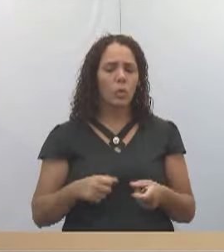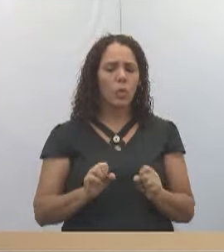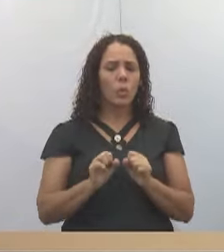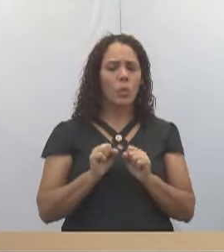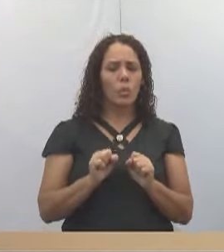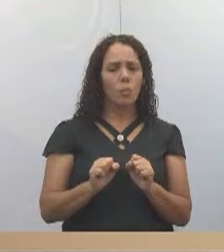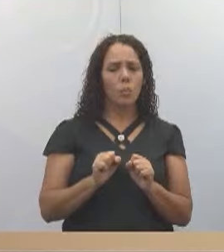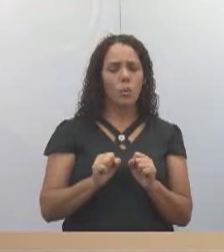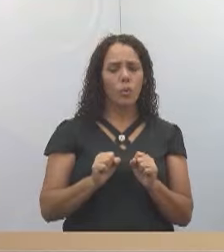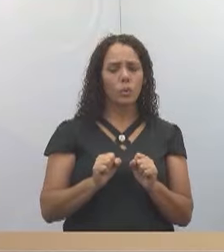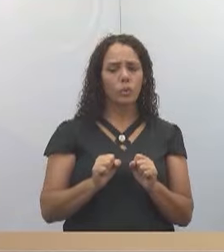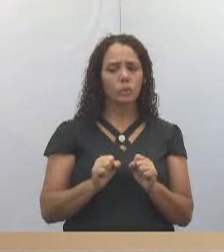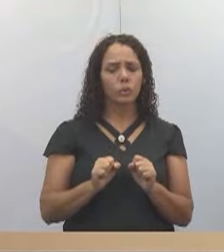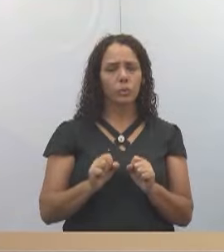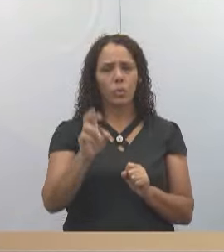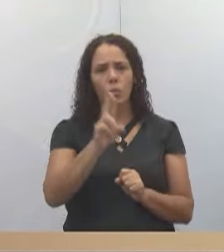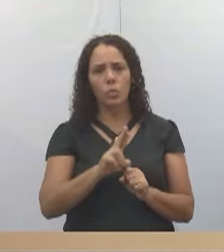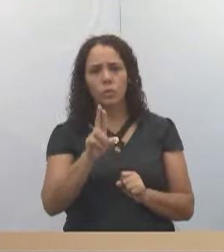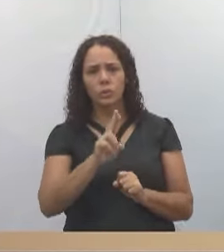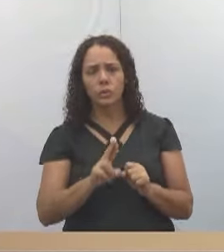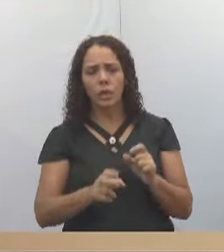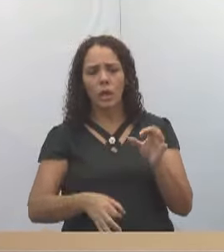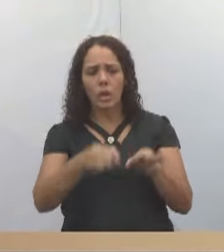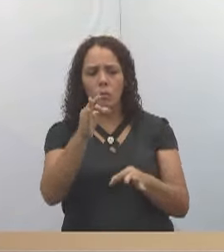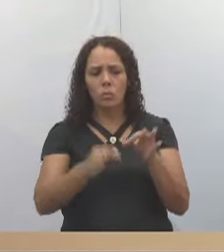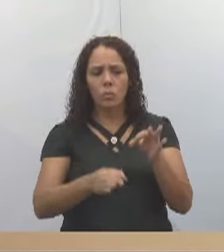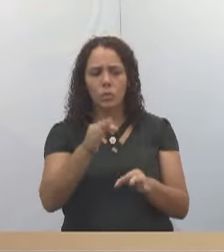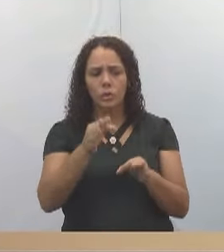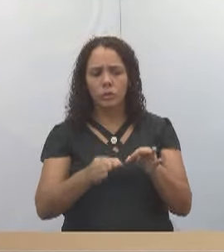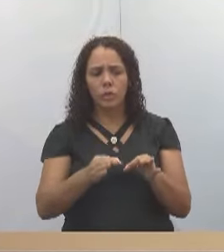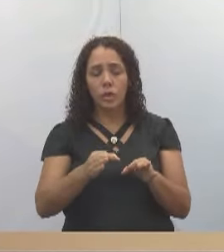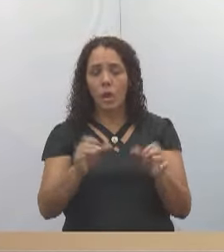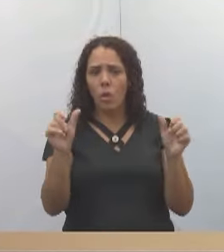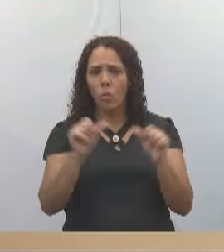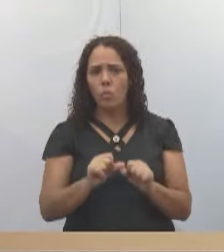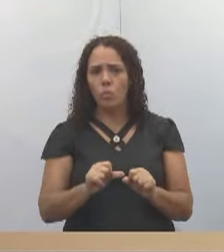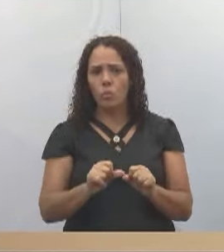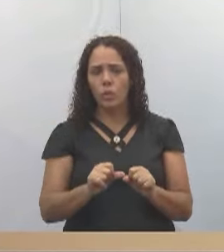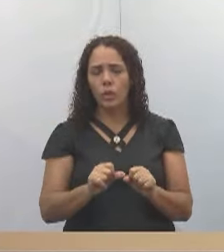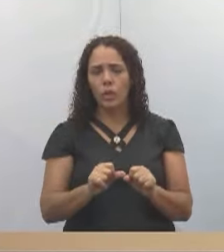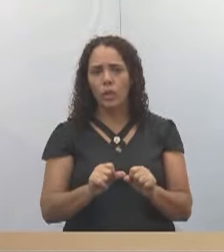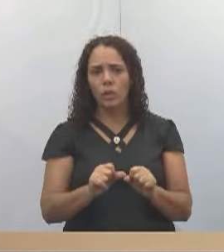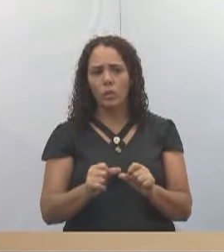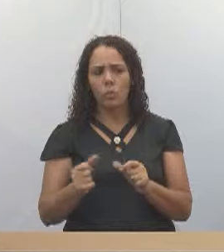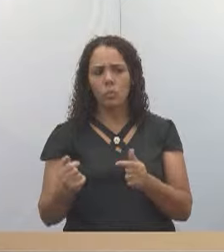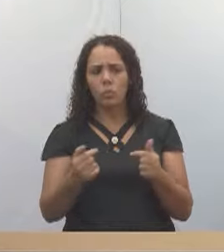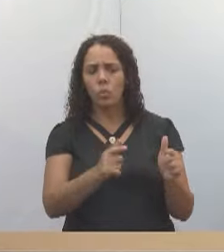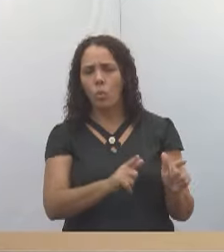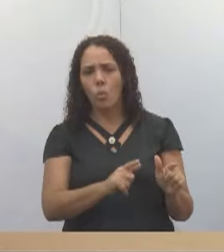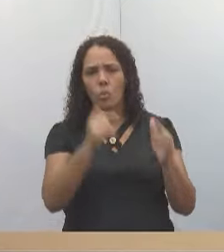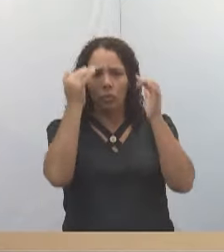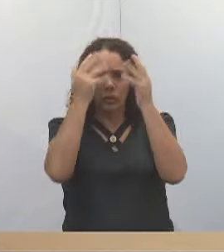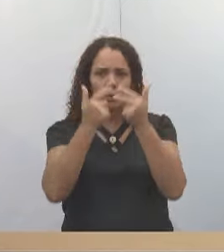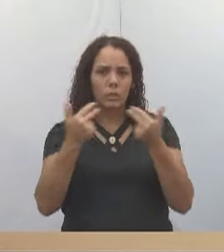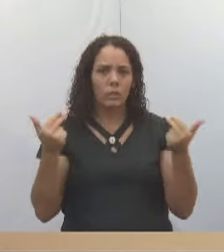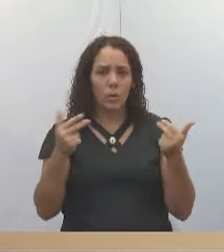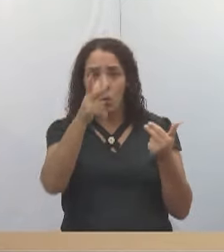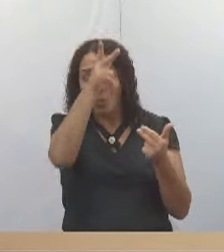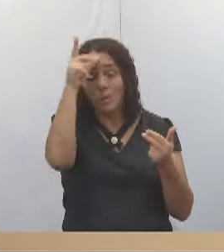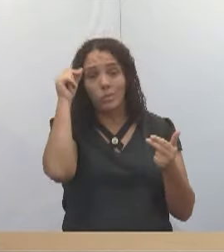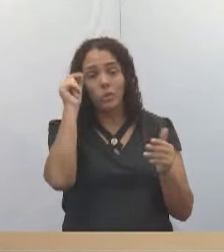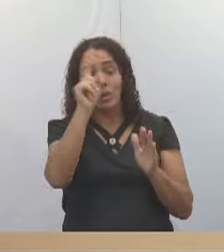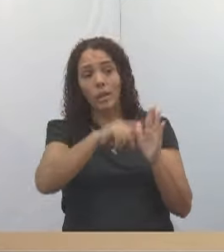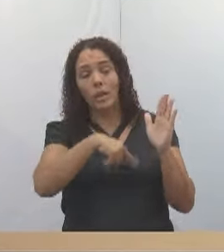pode, através da política ruim, fazer mal para um ser vivo. O prefeito cancelou